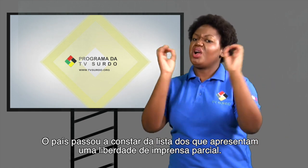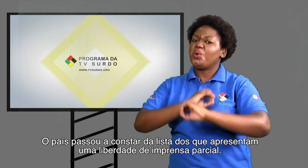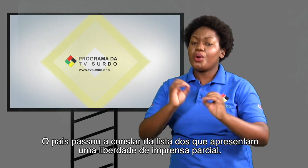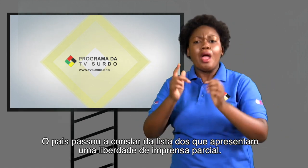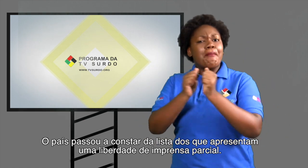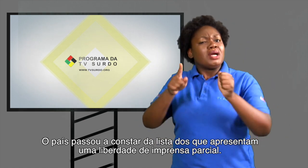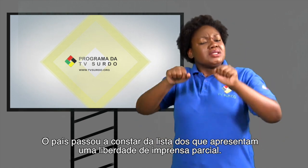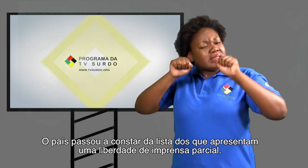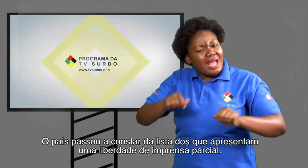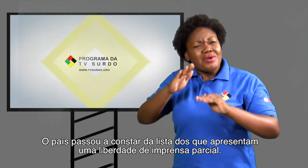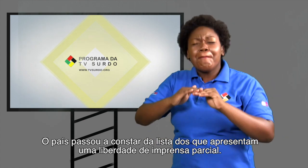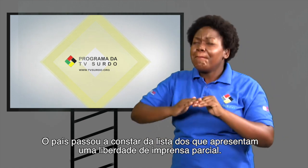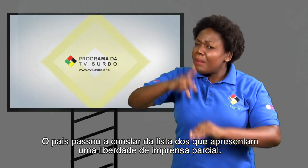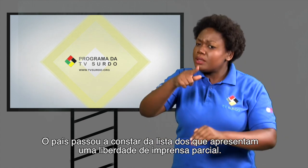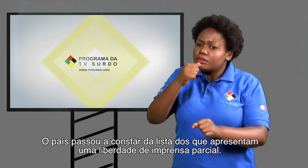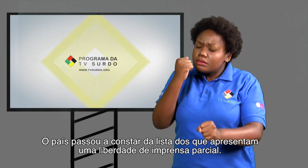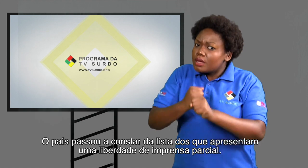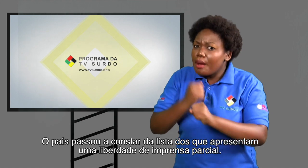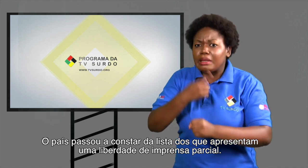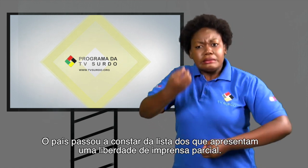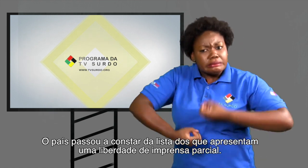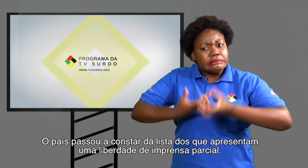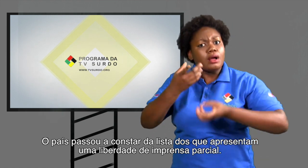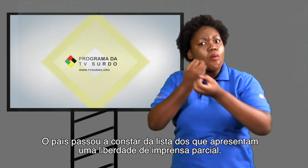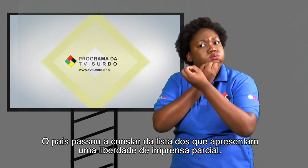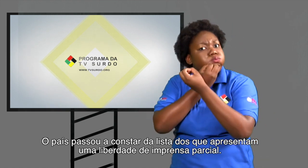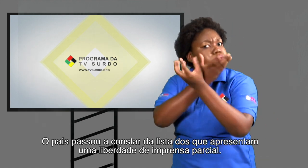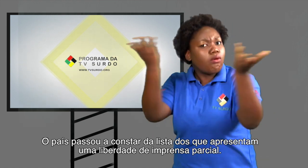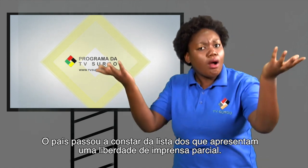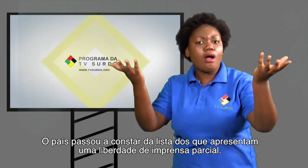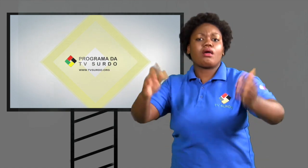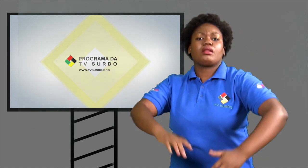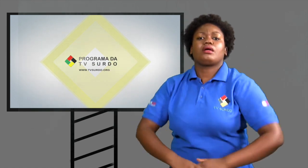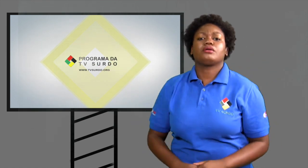a constar da lista dos que apresentam uma liberdade de imprensa parcial.